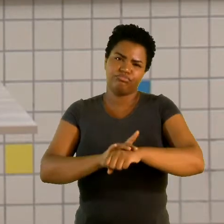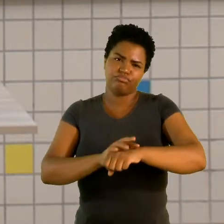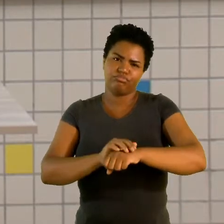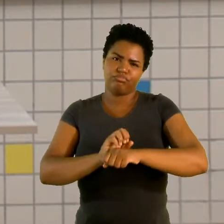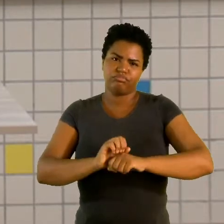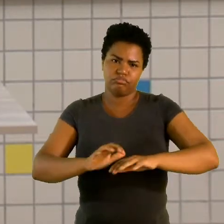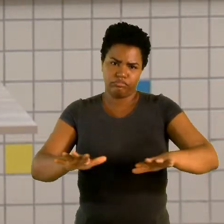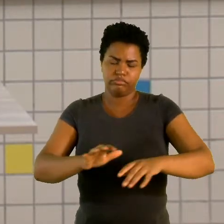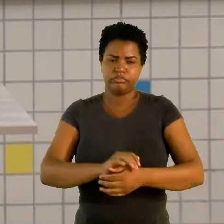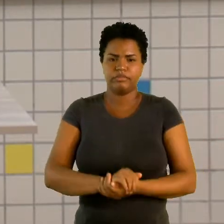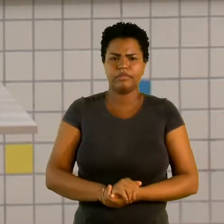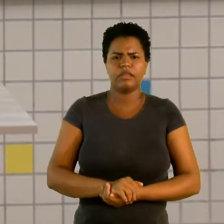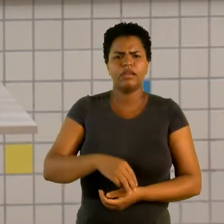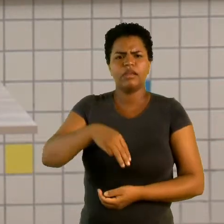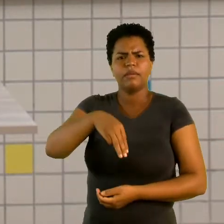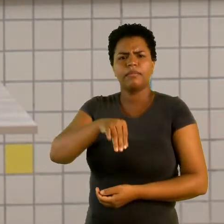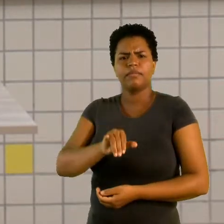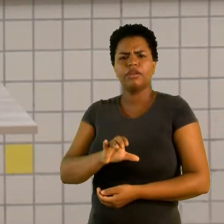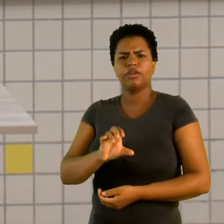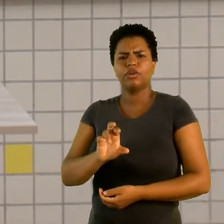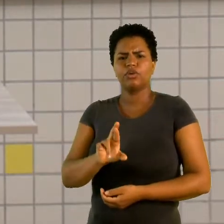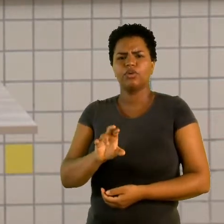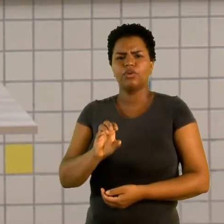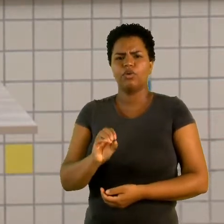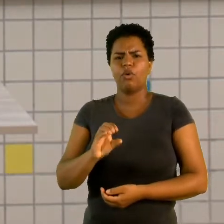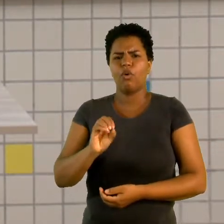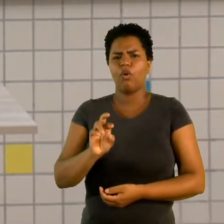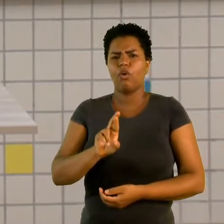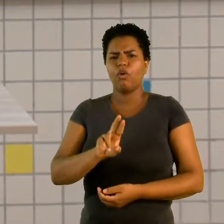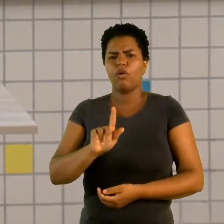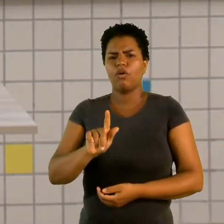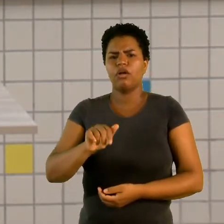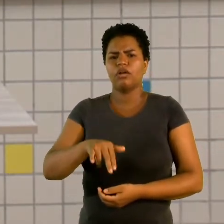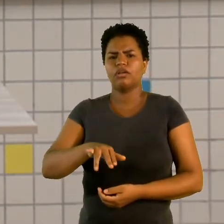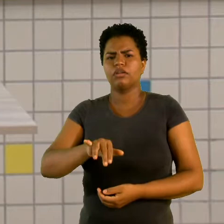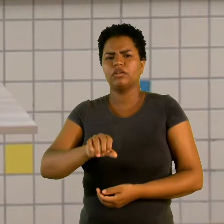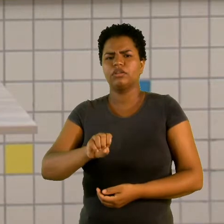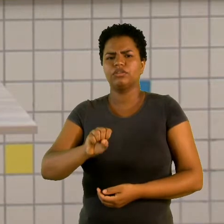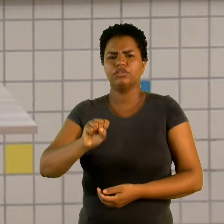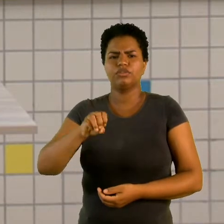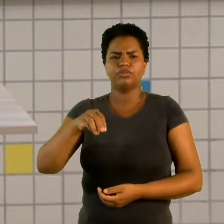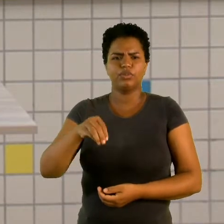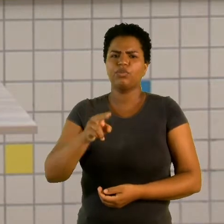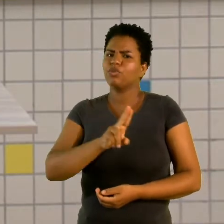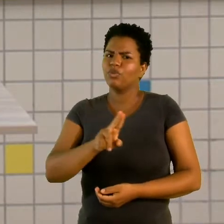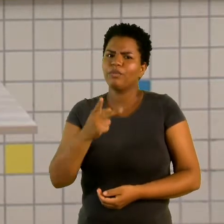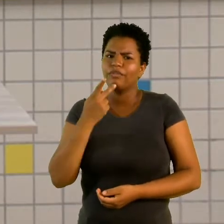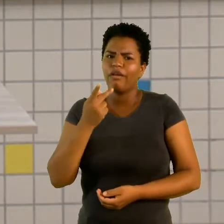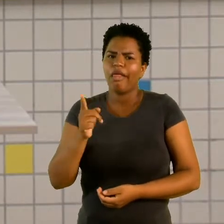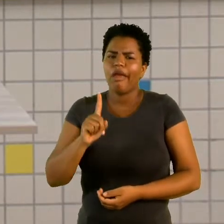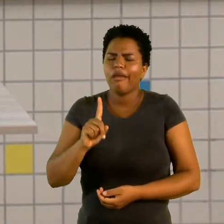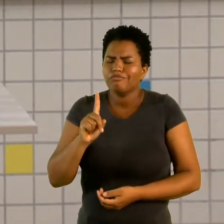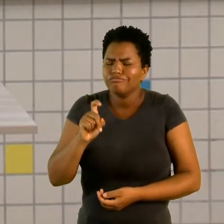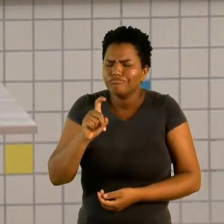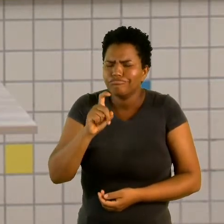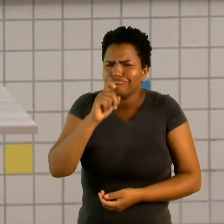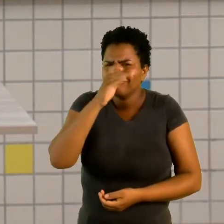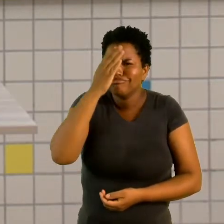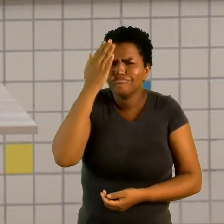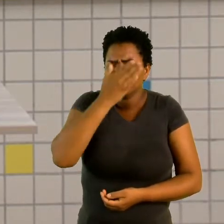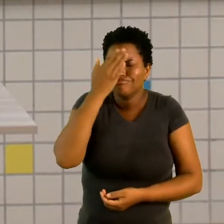Micro-organismo, o nome já diz, né? São coisas bem pequenininhas, que a gente só consegue